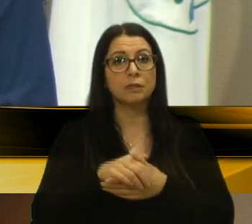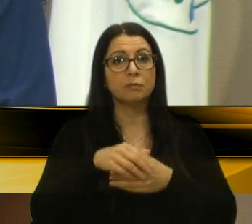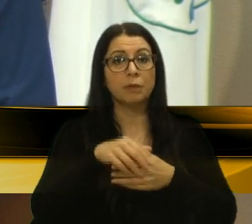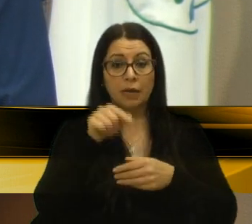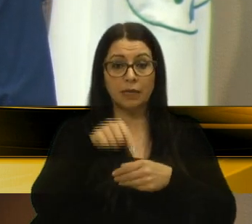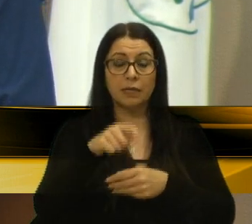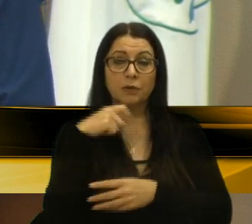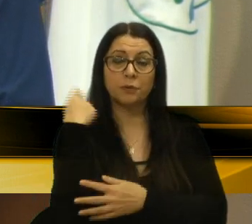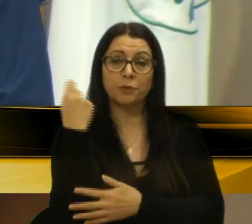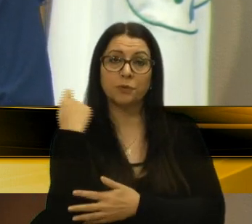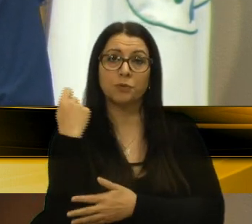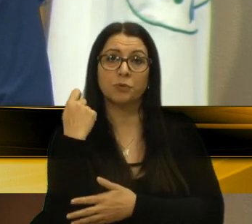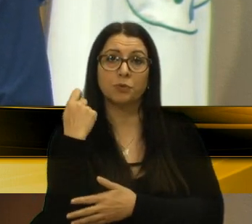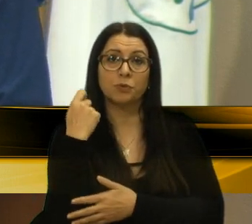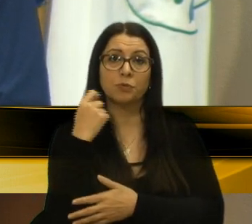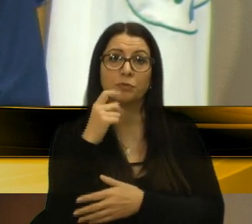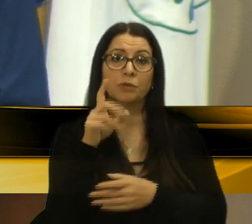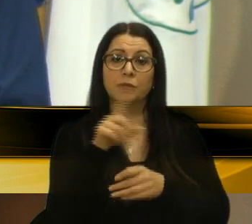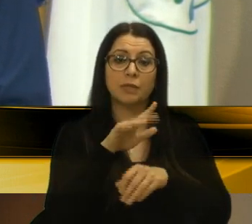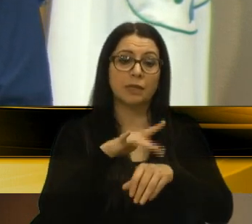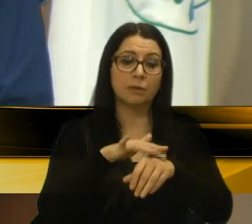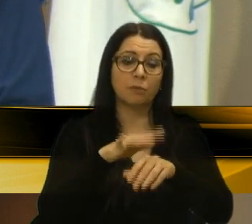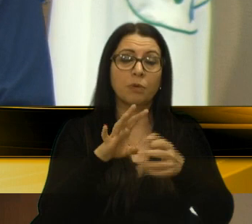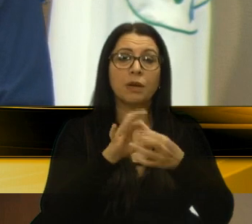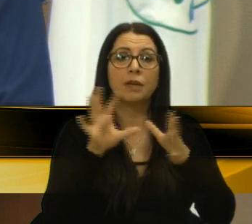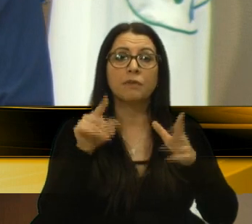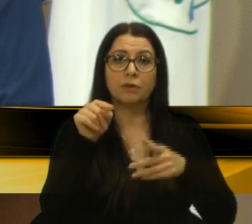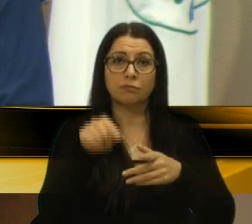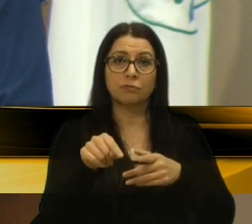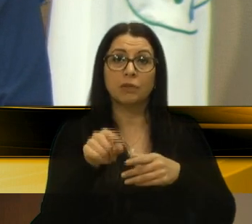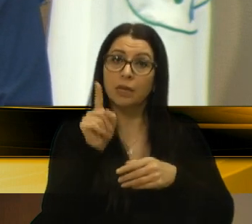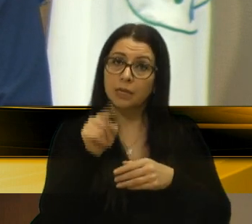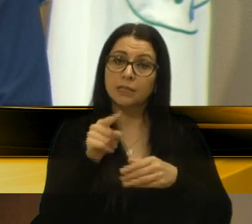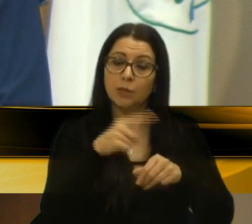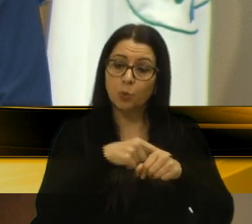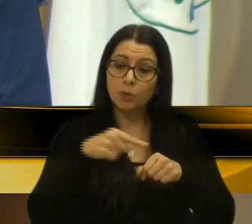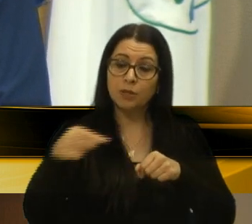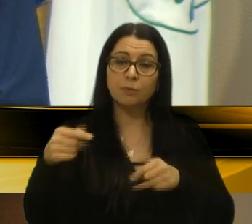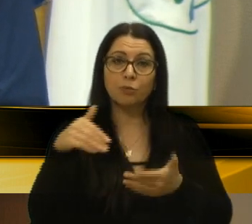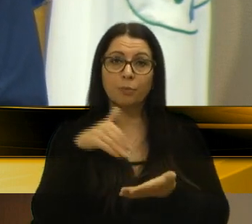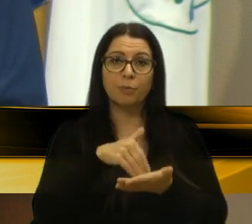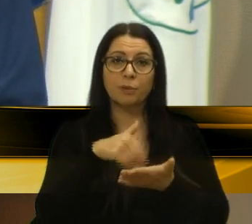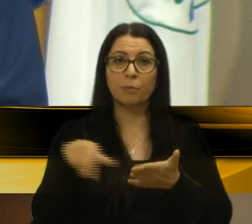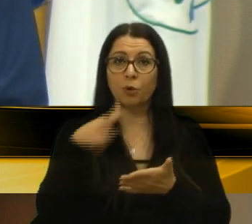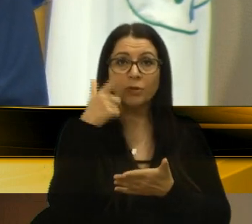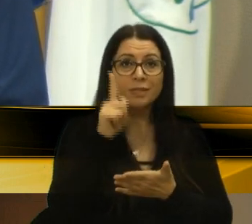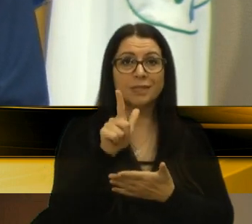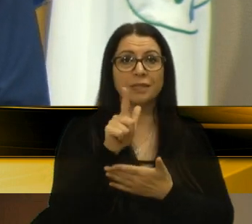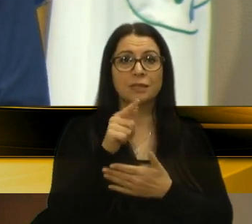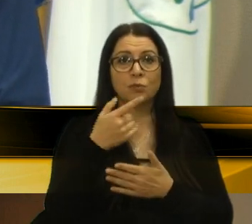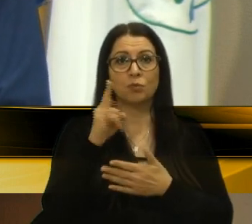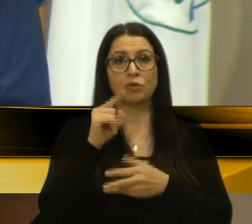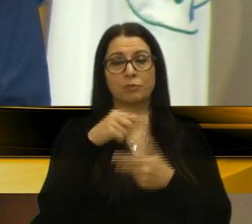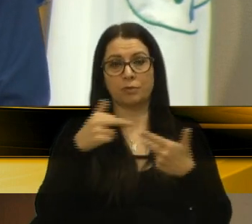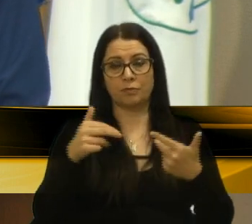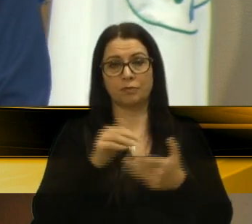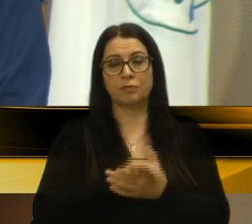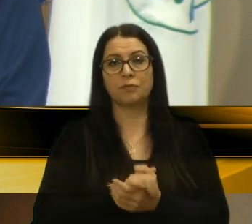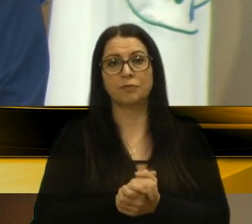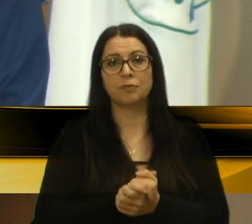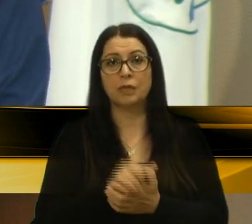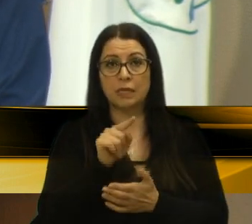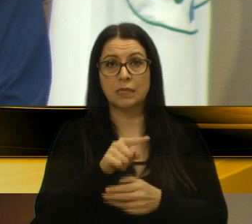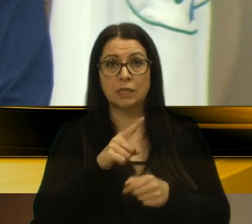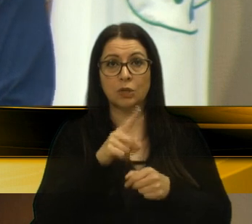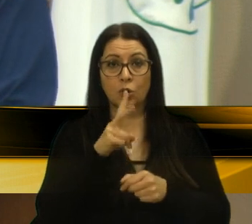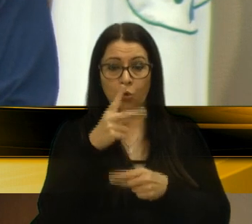gaúcho ser zona livre de mormo. Esse é o período mínimo para se obter as condições desse último caso. Esses